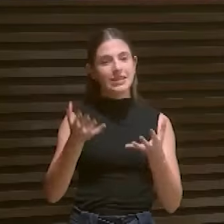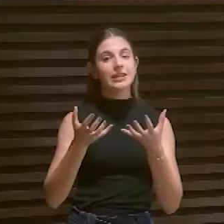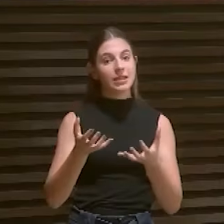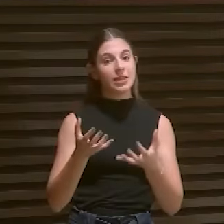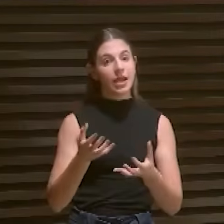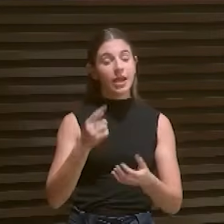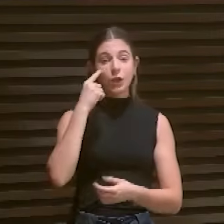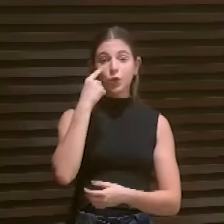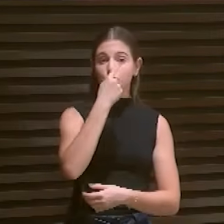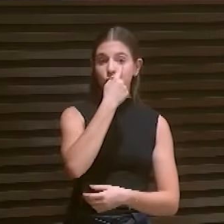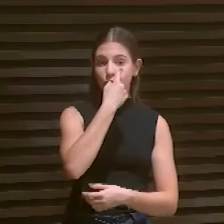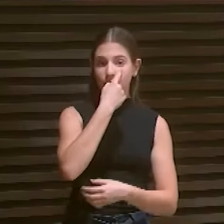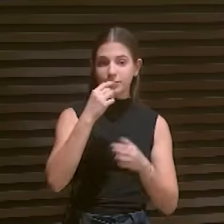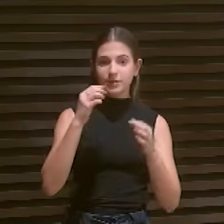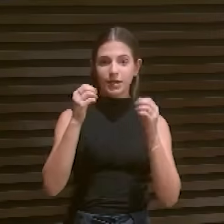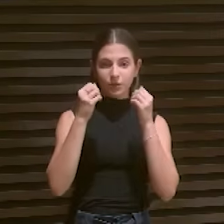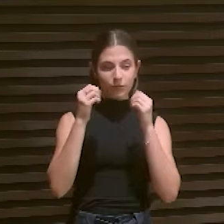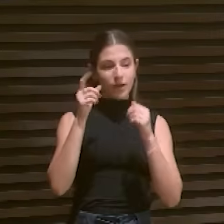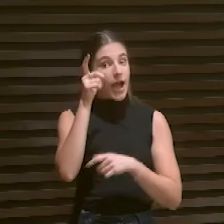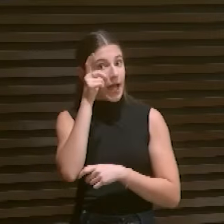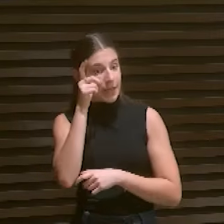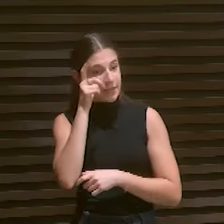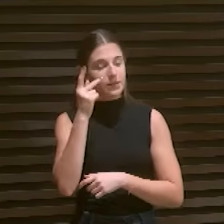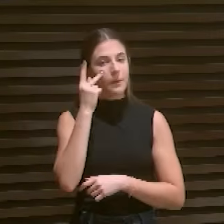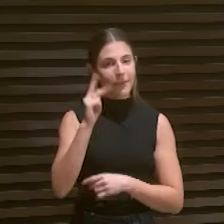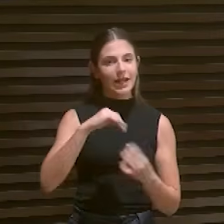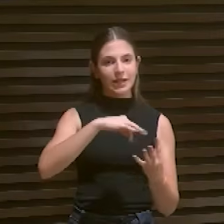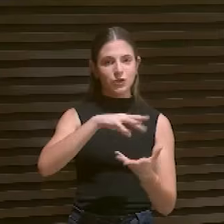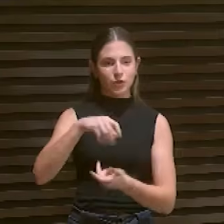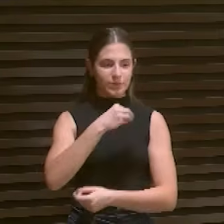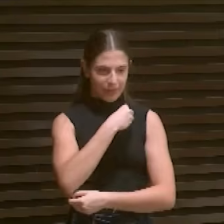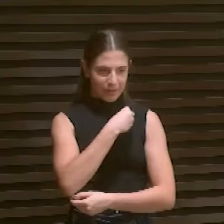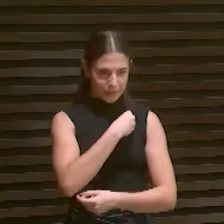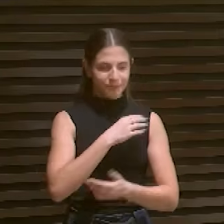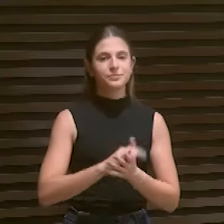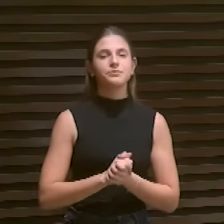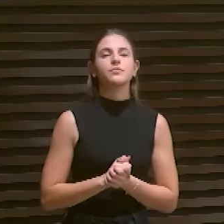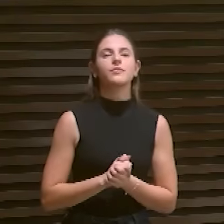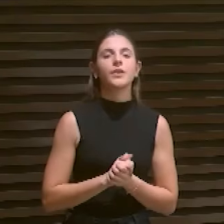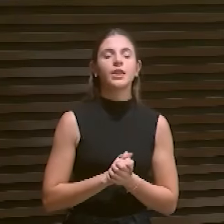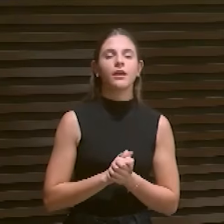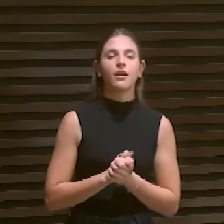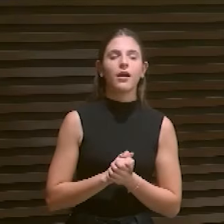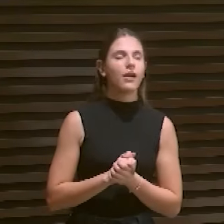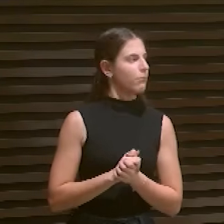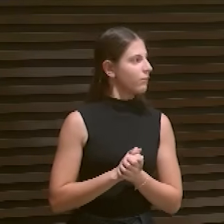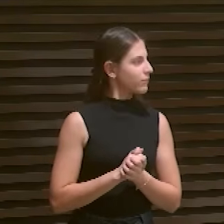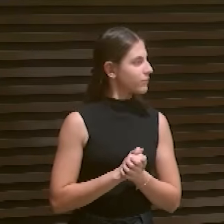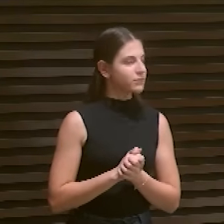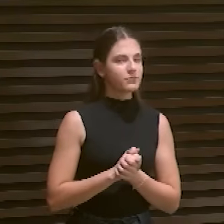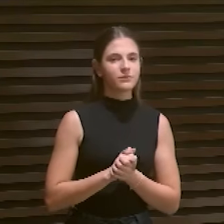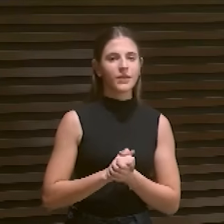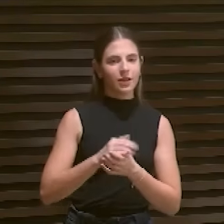abertos para aquilo que é mundano. Satanás quer que cobicemos tudo que se opõe a Deus. E o que se